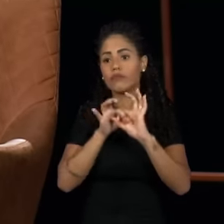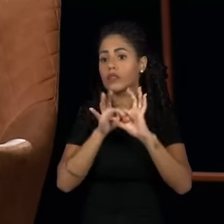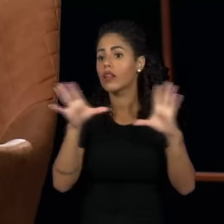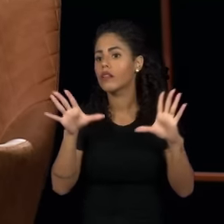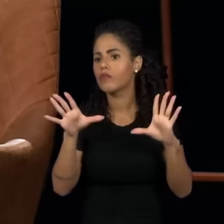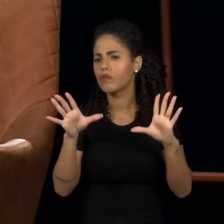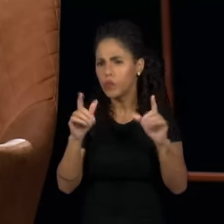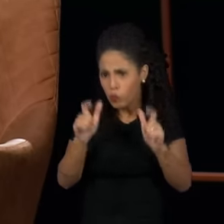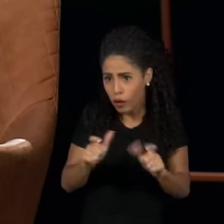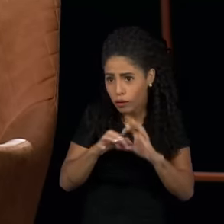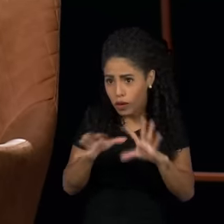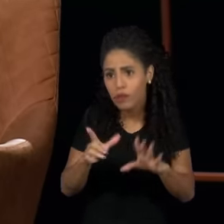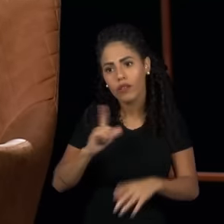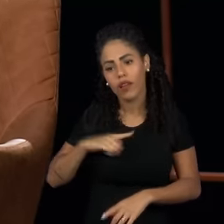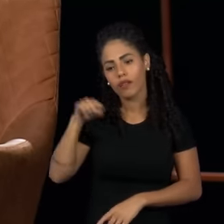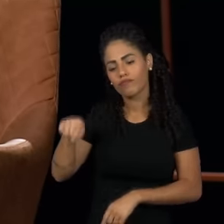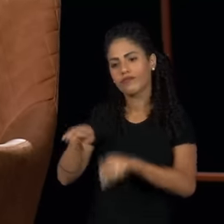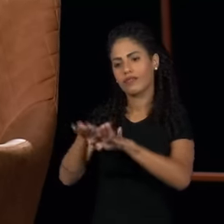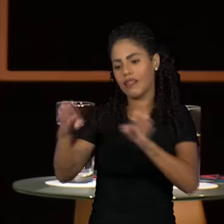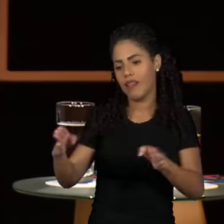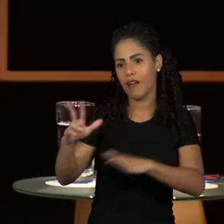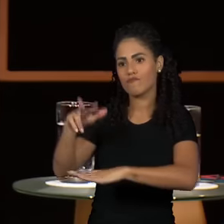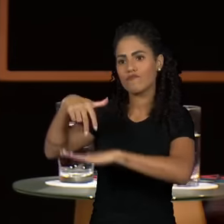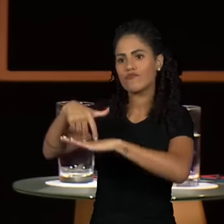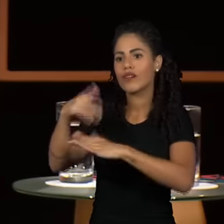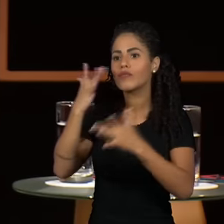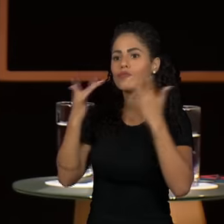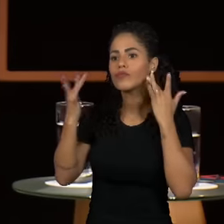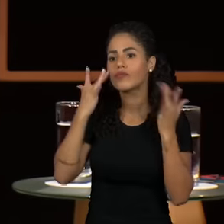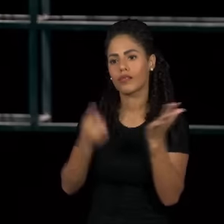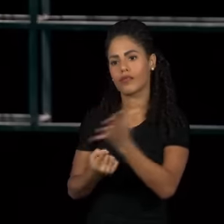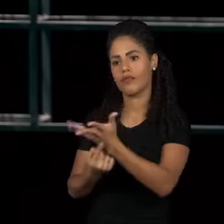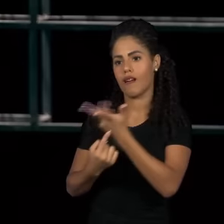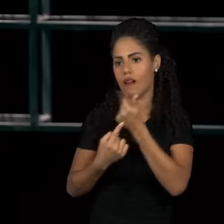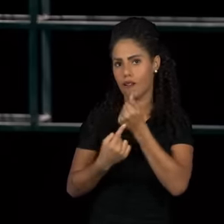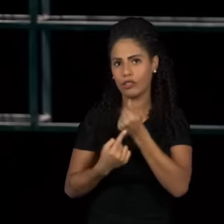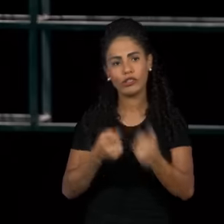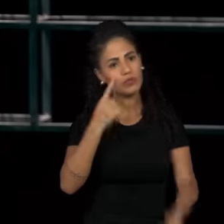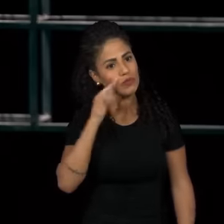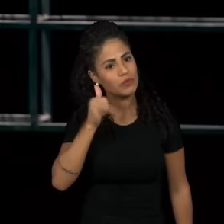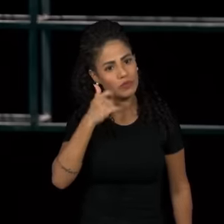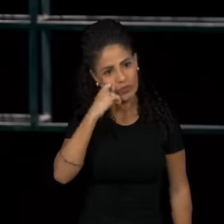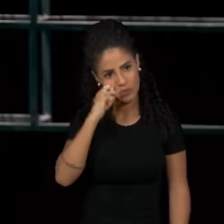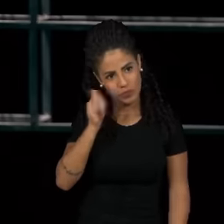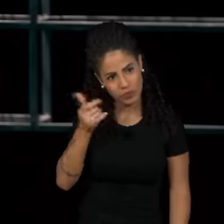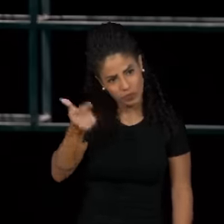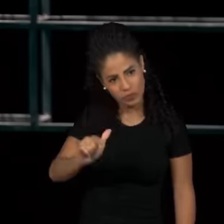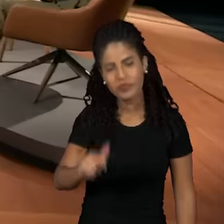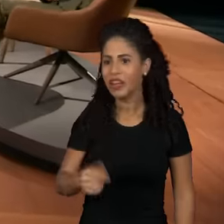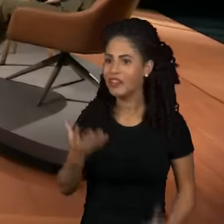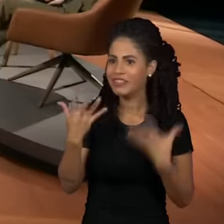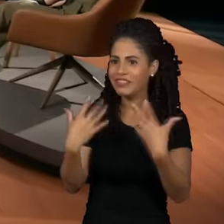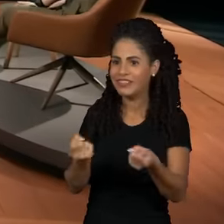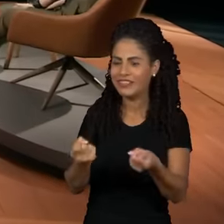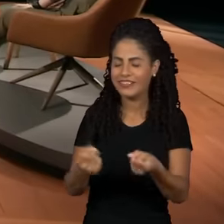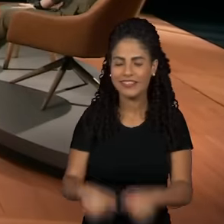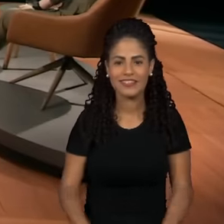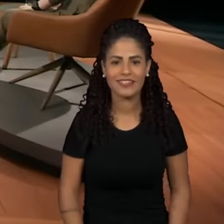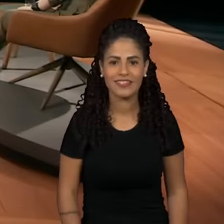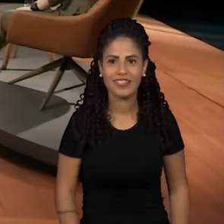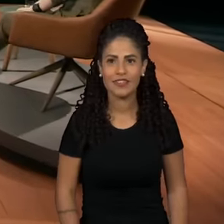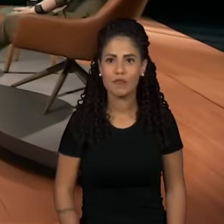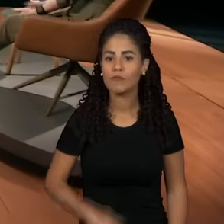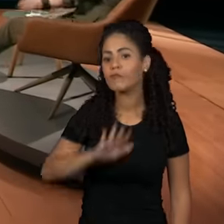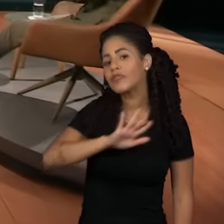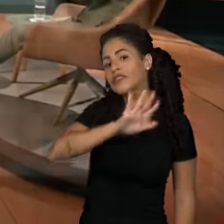tem um lugar onde tudo é permitido, é no lugar da arte. Vamos ver mais um depoimento para você? Vamos.